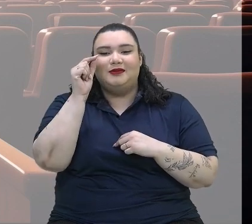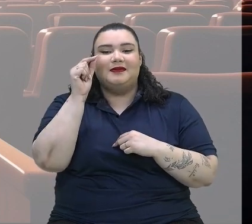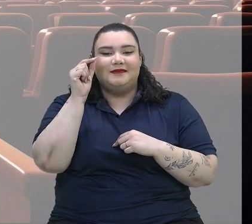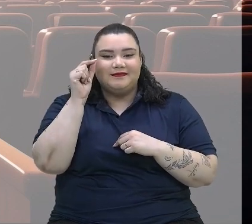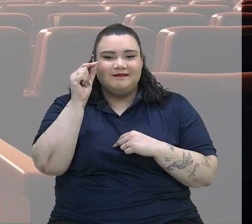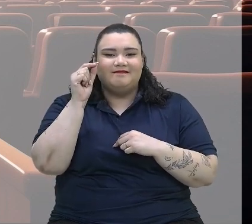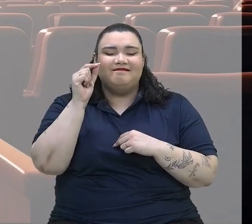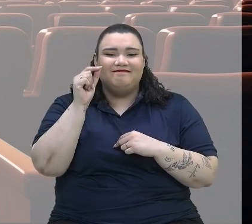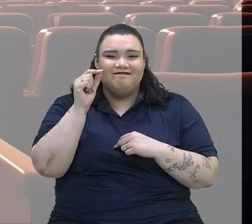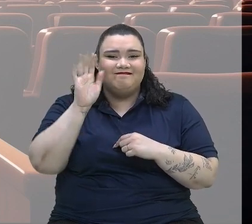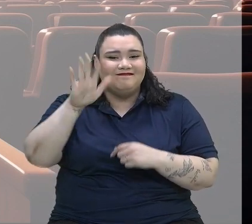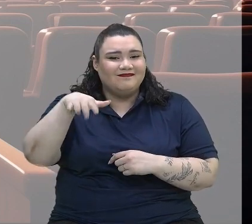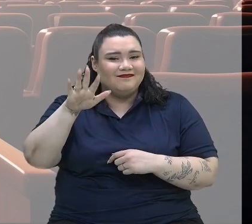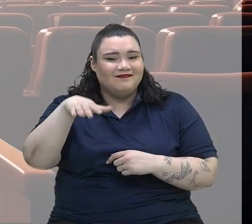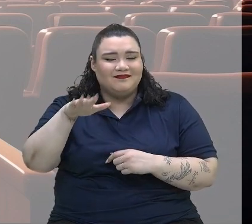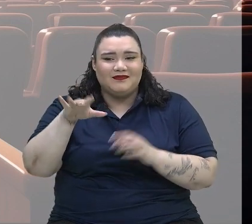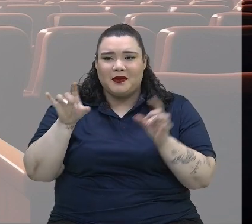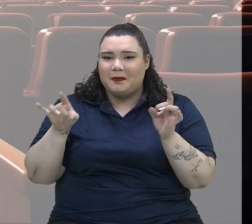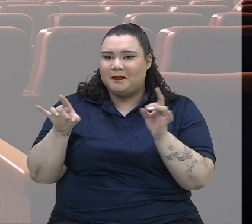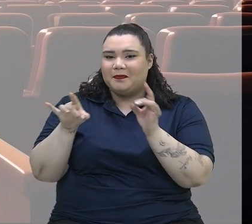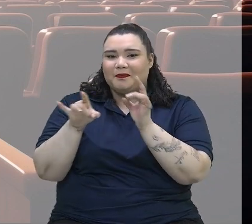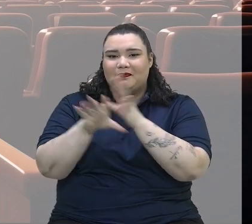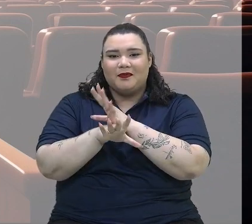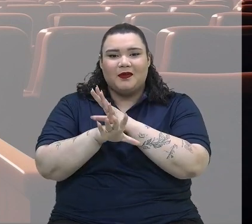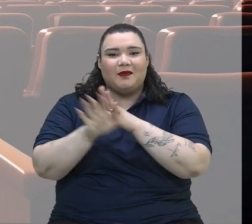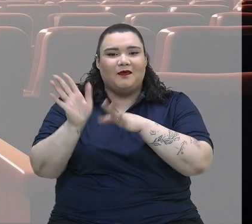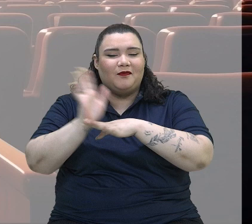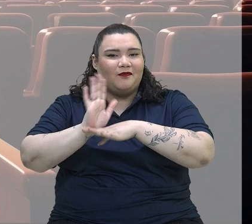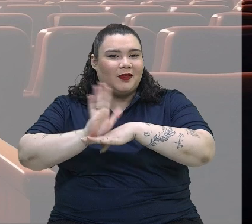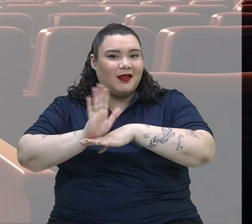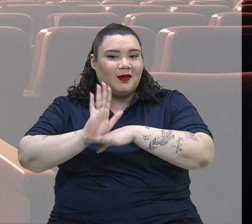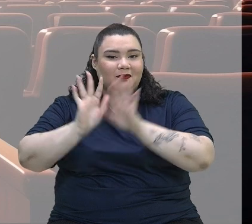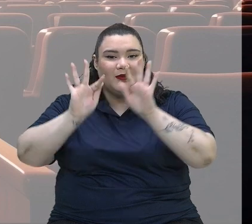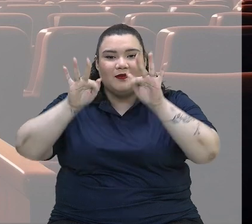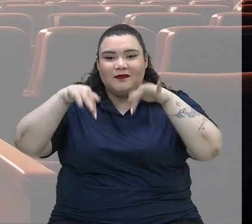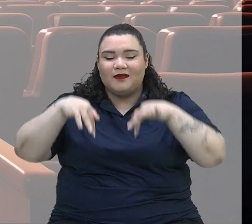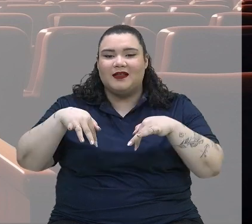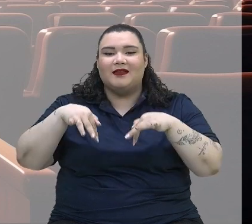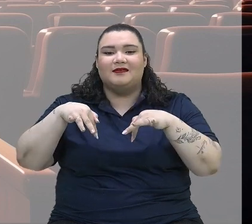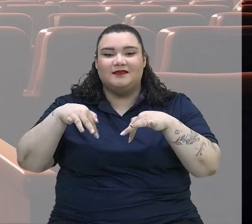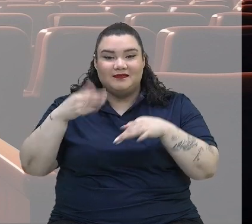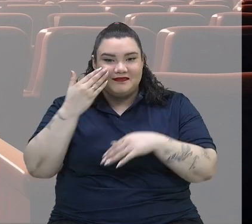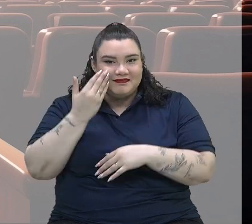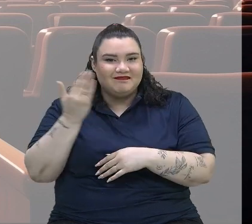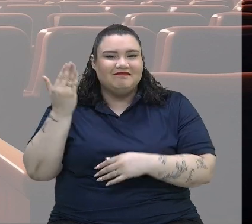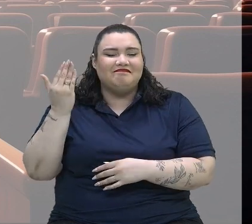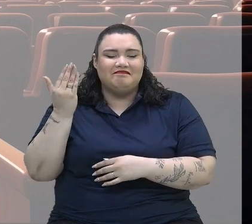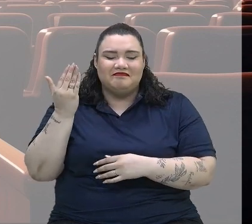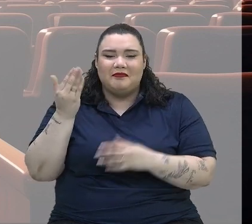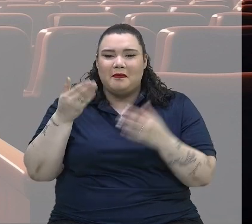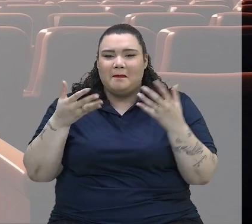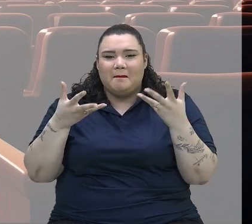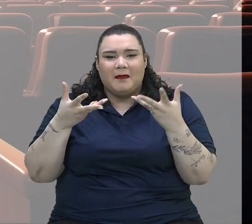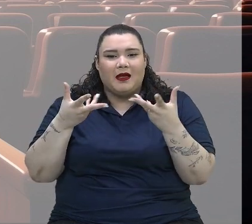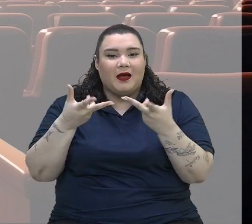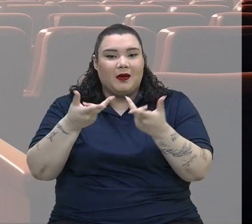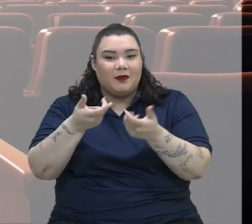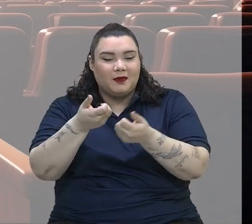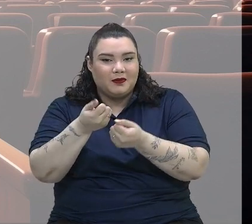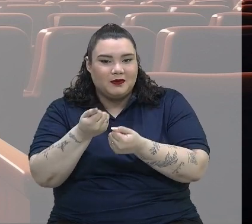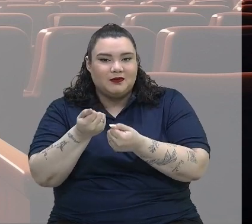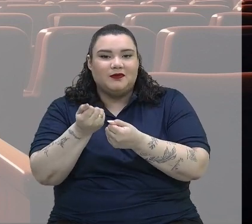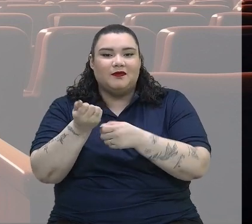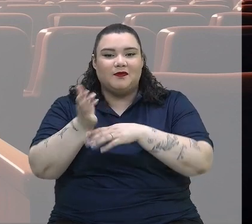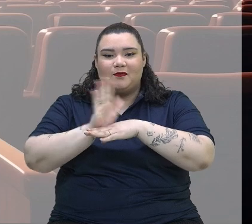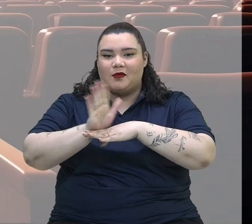Gente, terminou. The End. Olha aí, treinando o nosso inglês. Foi o fim